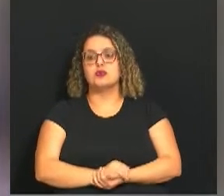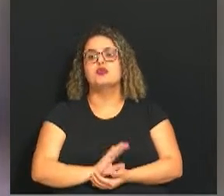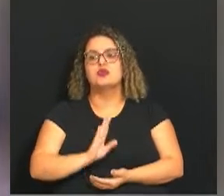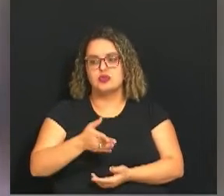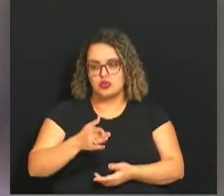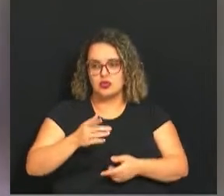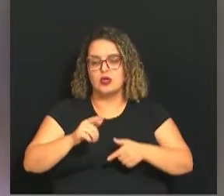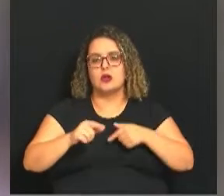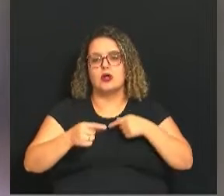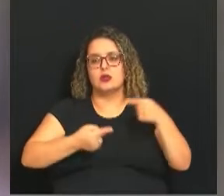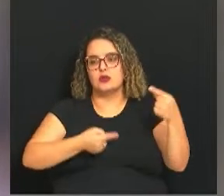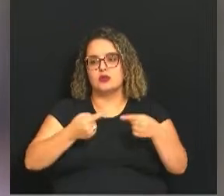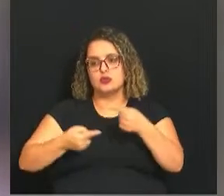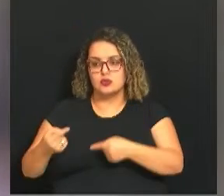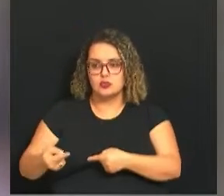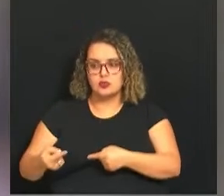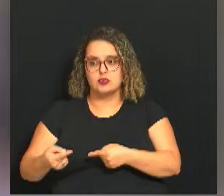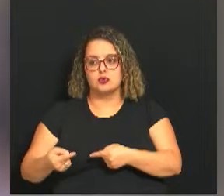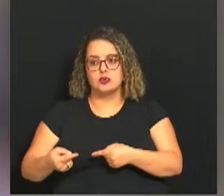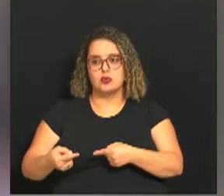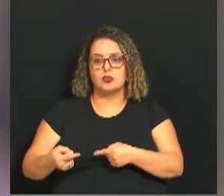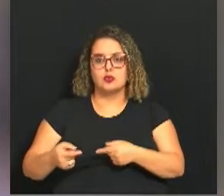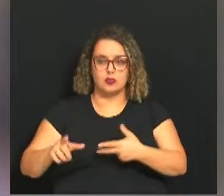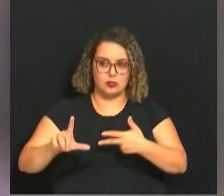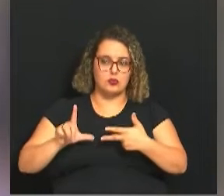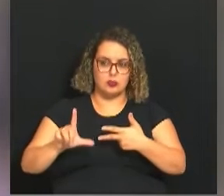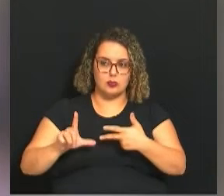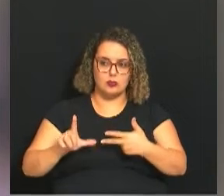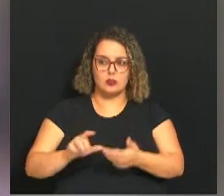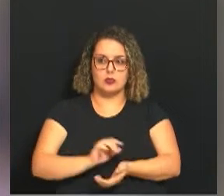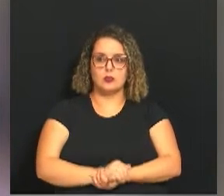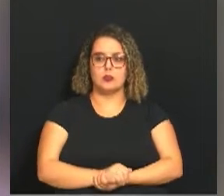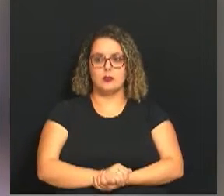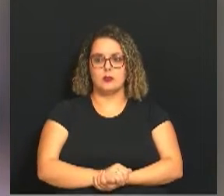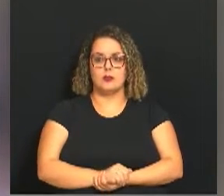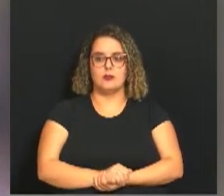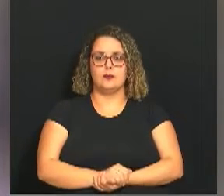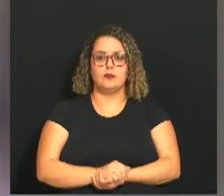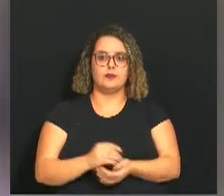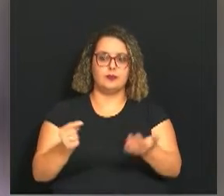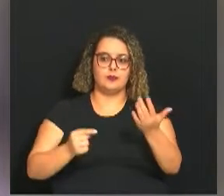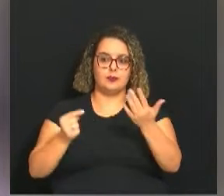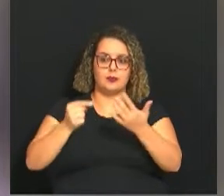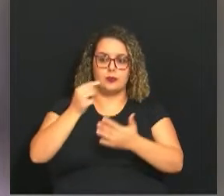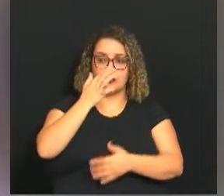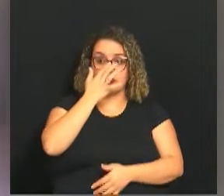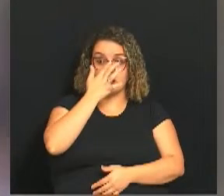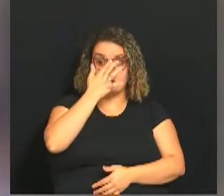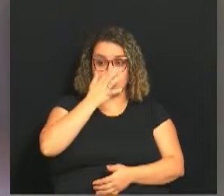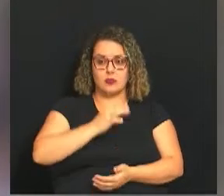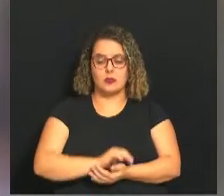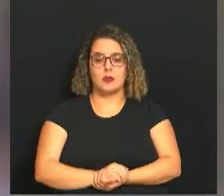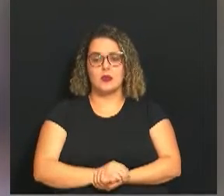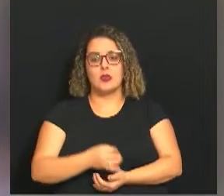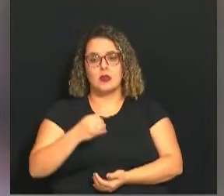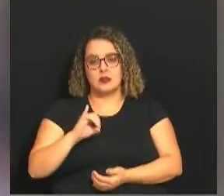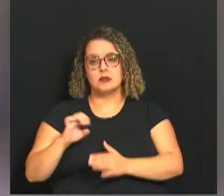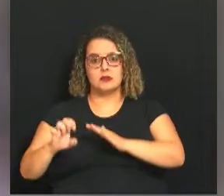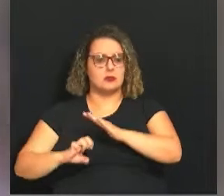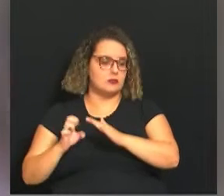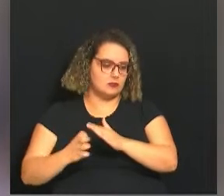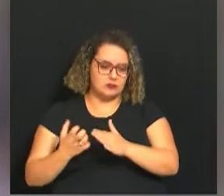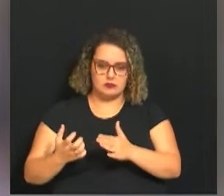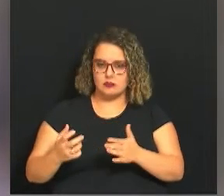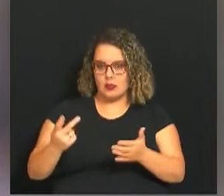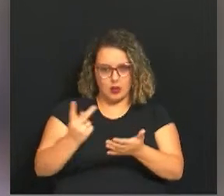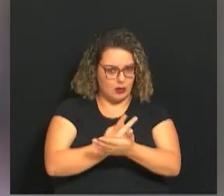Poder Executivo, terão trechos que, se porventura a empresa falhar por A, por B, por várias